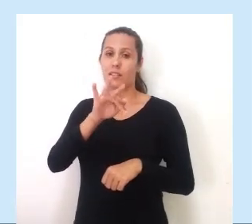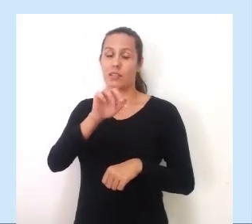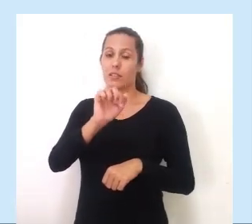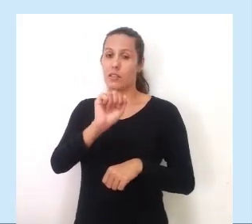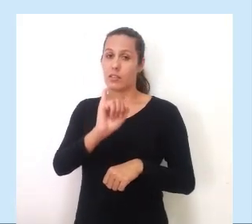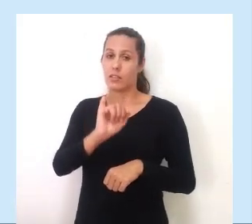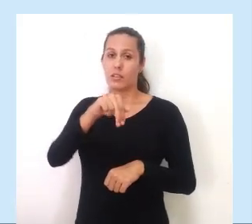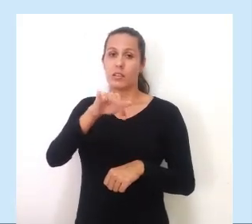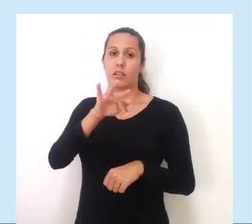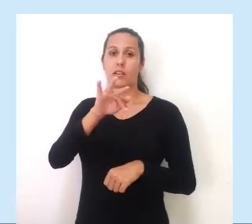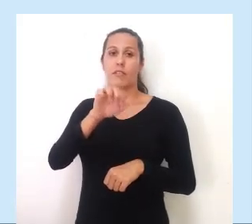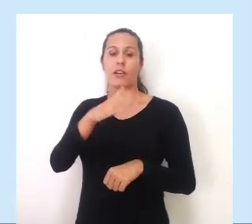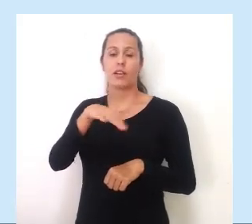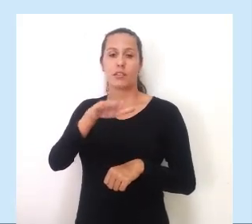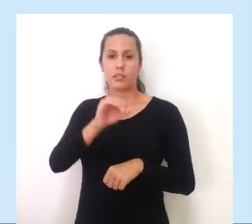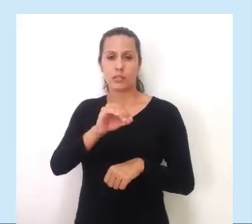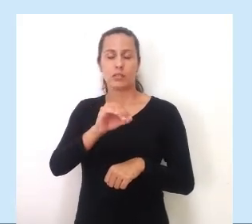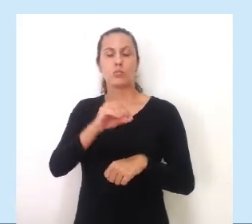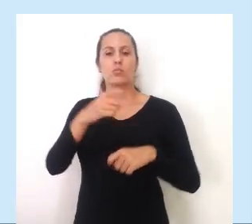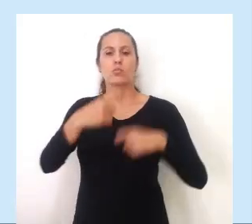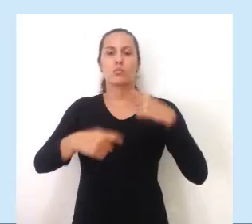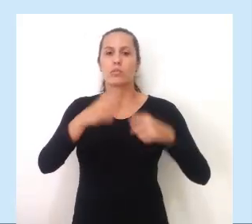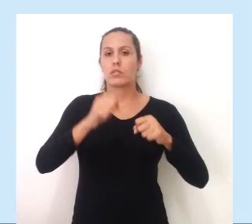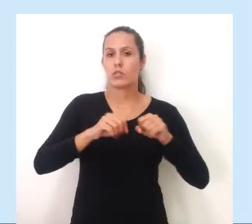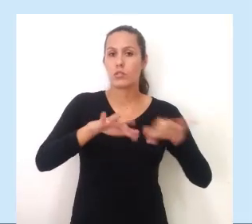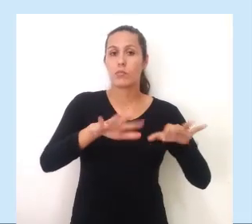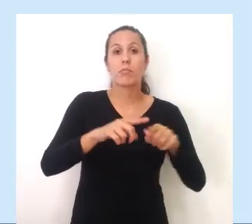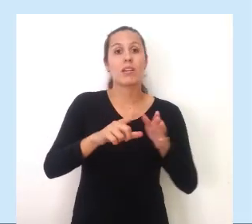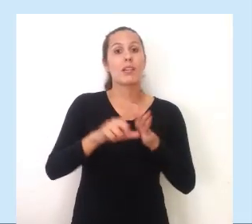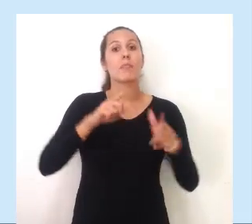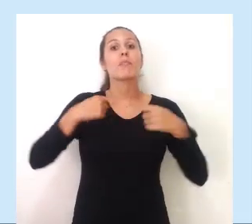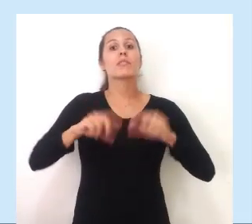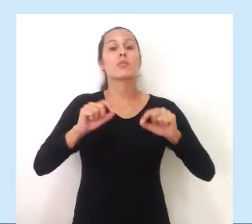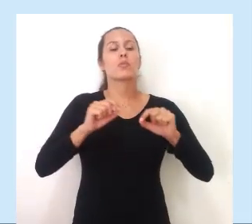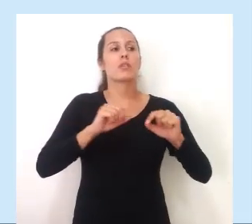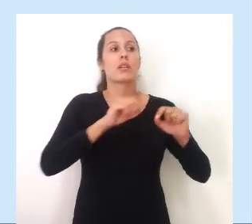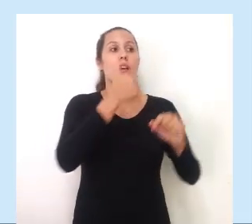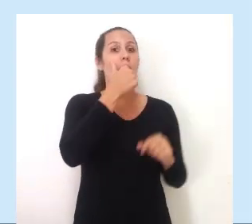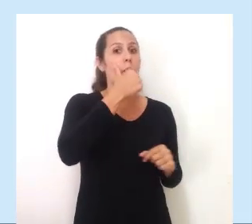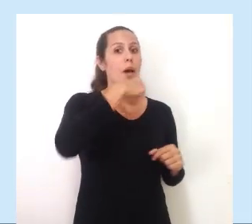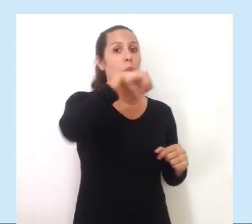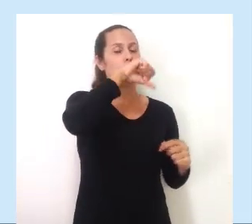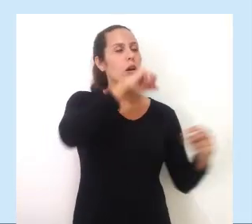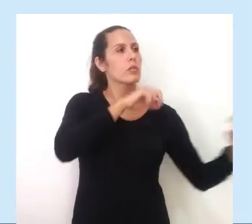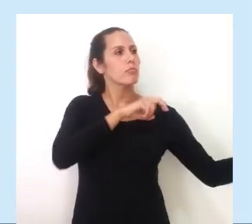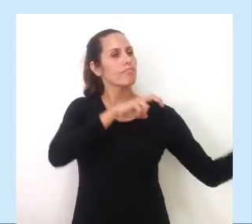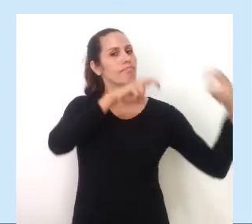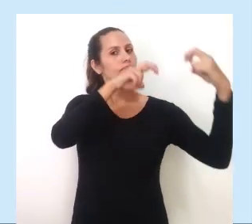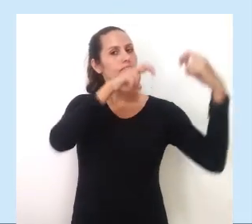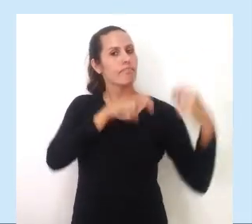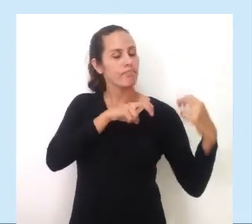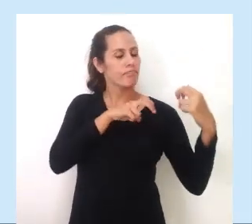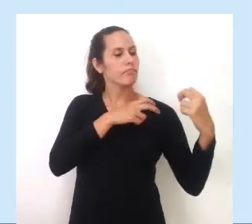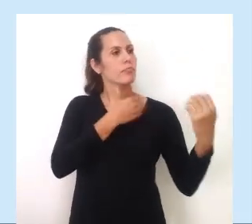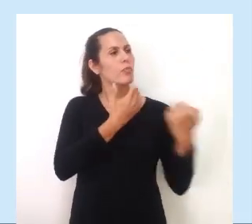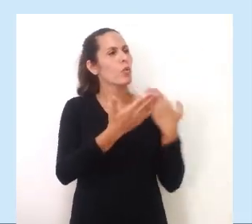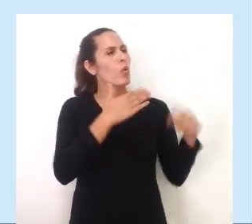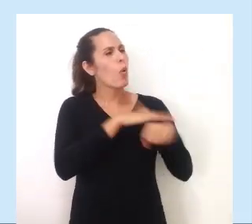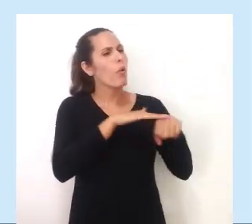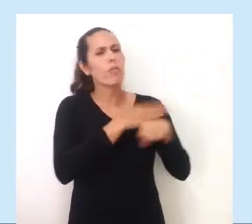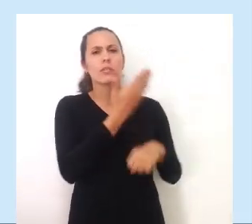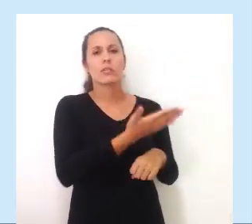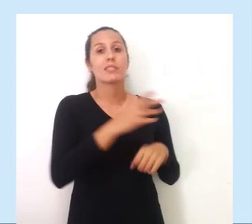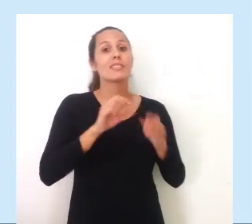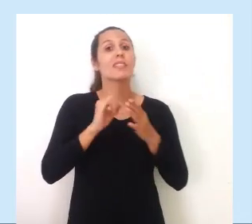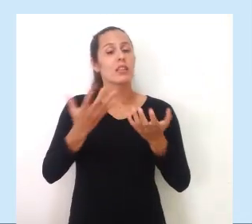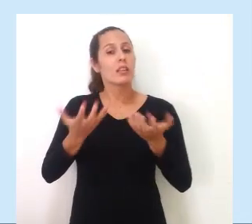gente precisa, olha só, precisa conversar com mamãe. Se a gente quer começar a nossa